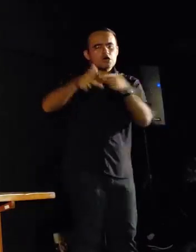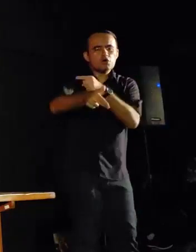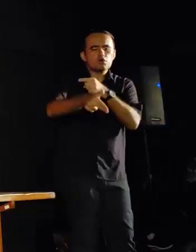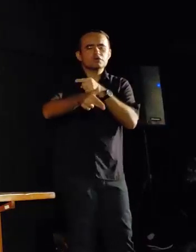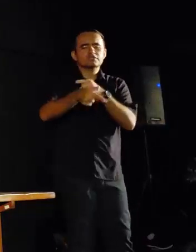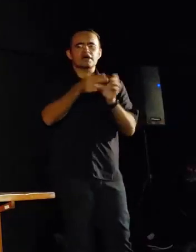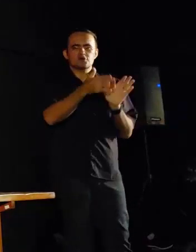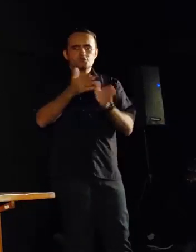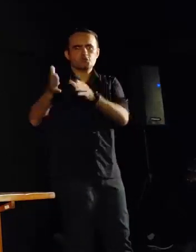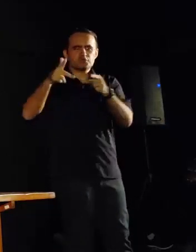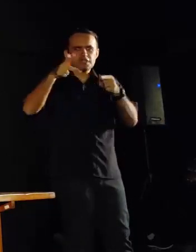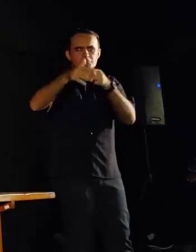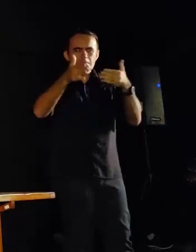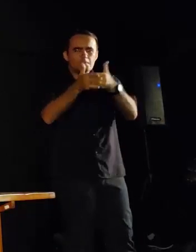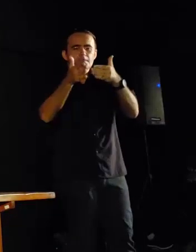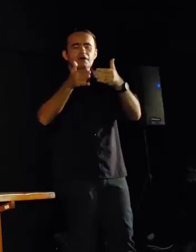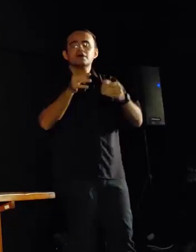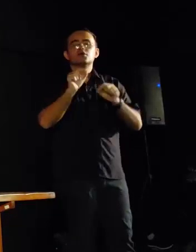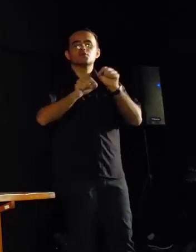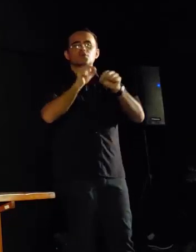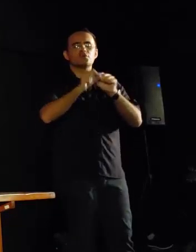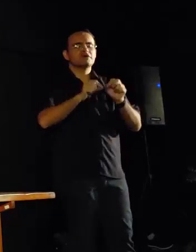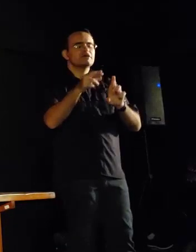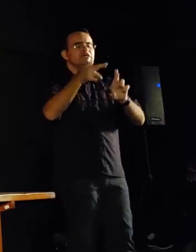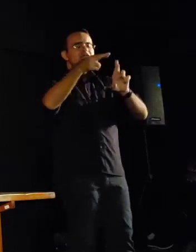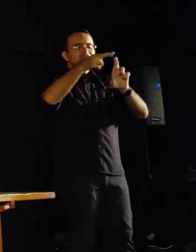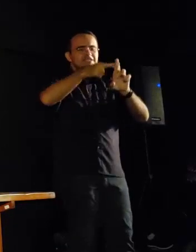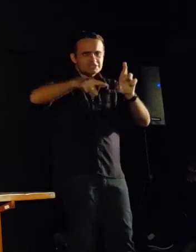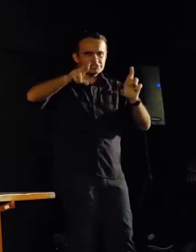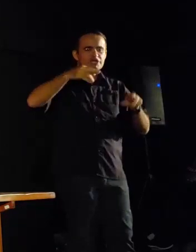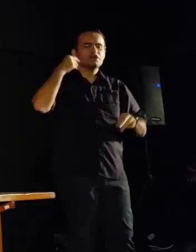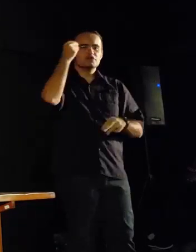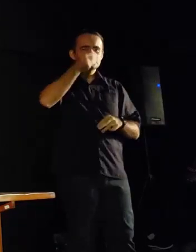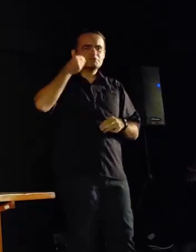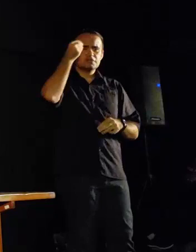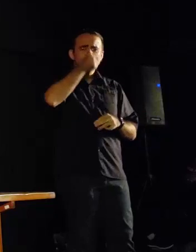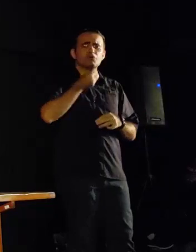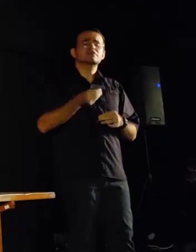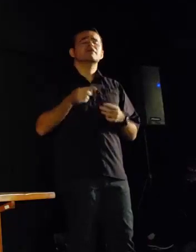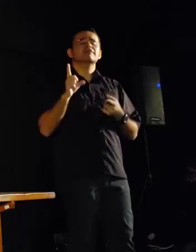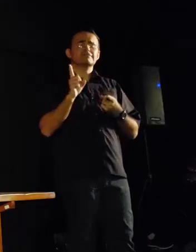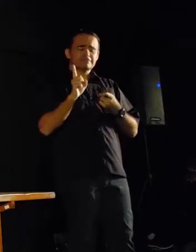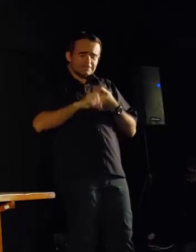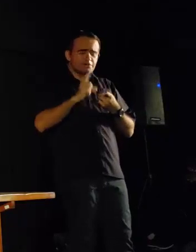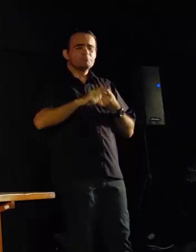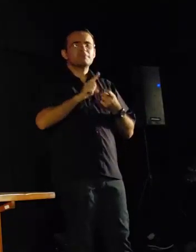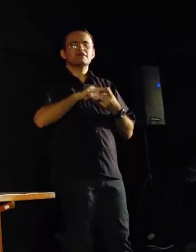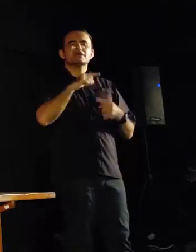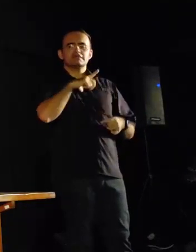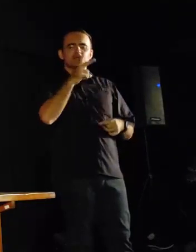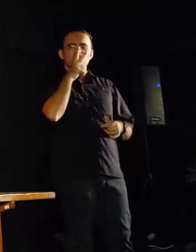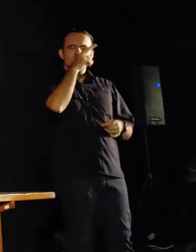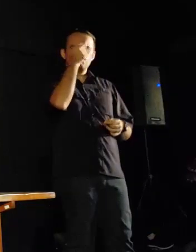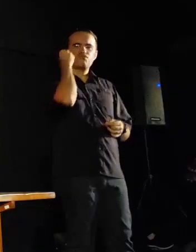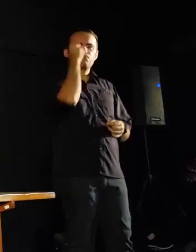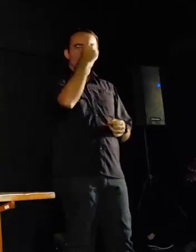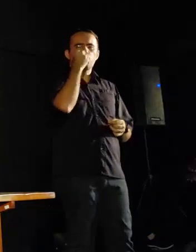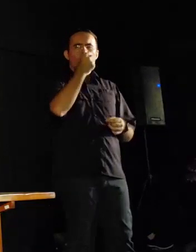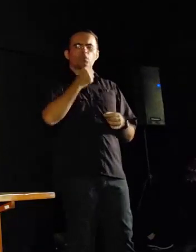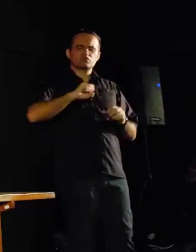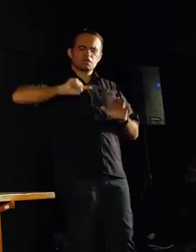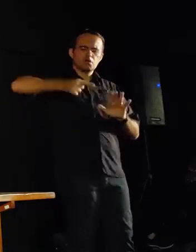lembrar que as experiências religiosas, elas têm também uma força profunda